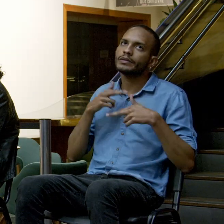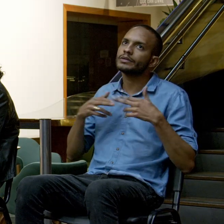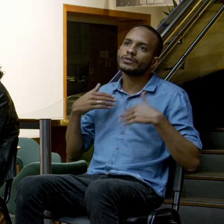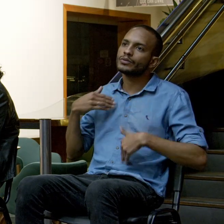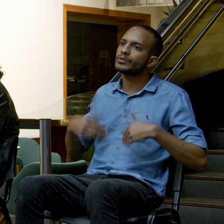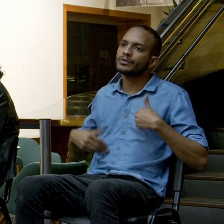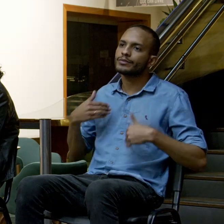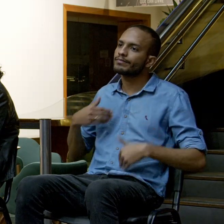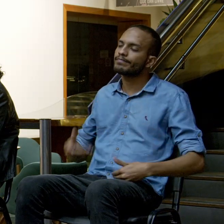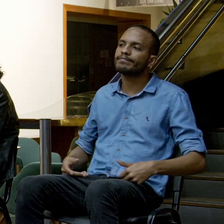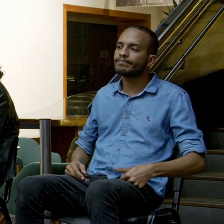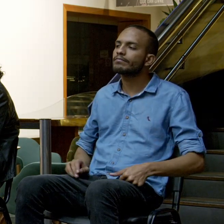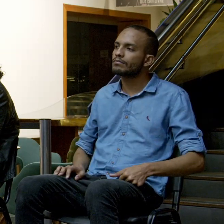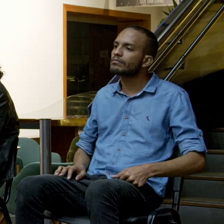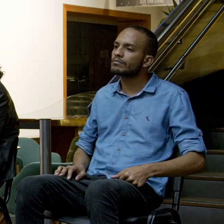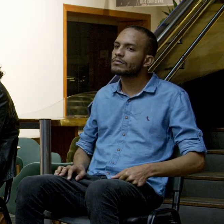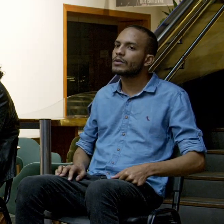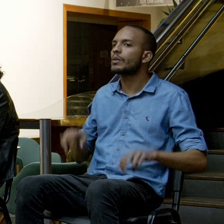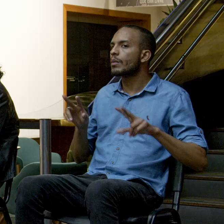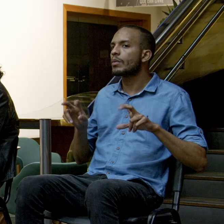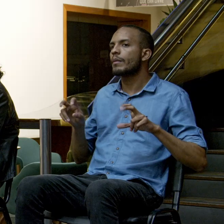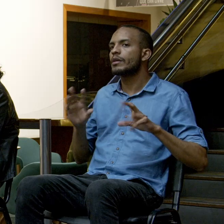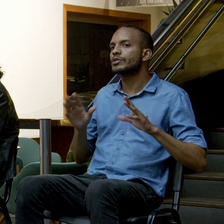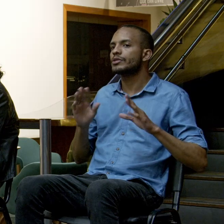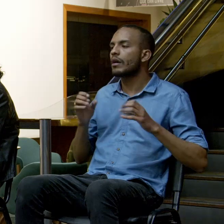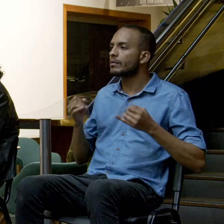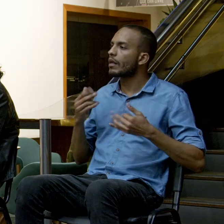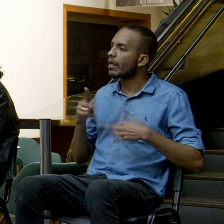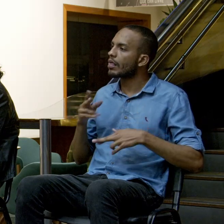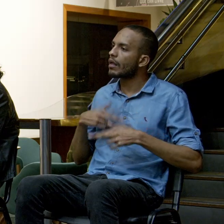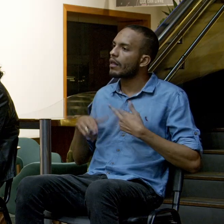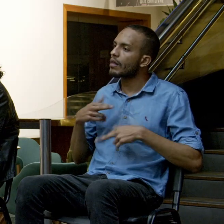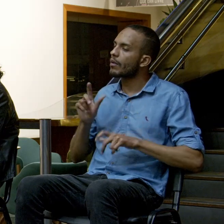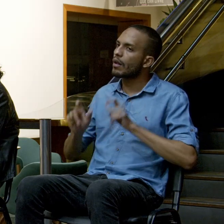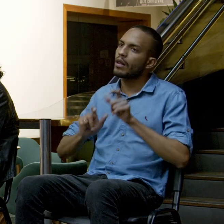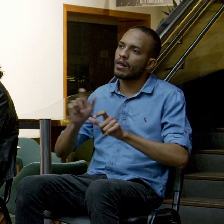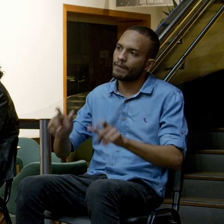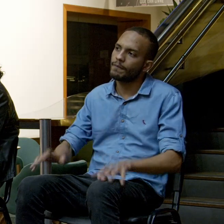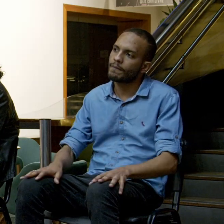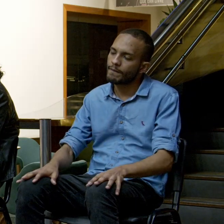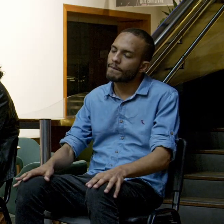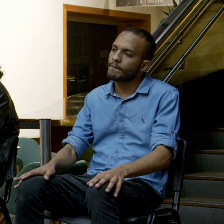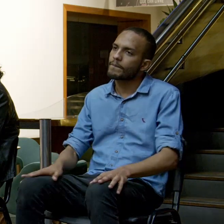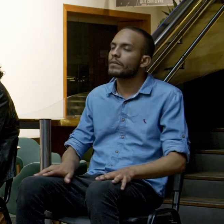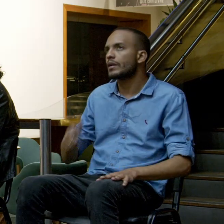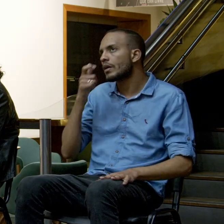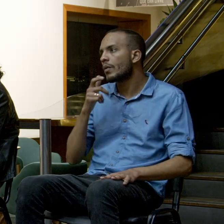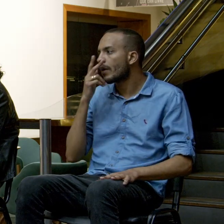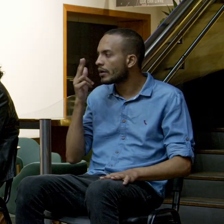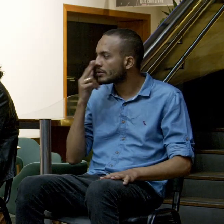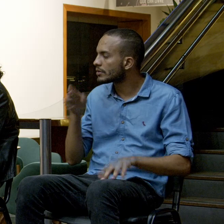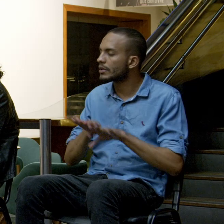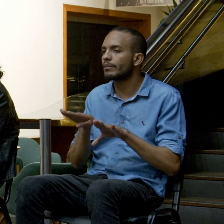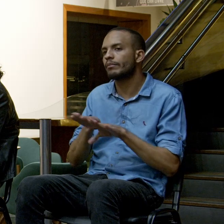que o próprio título, de alguma maneira, traz essa relação com a palavra, né? Então, eu acho que